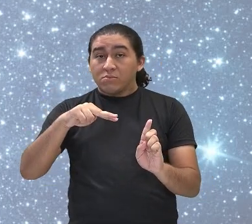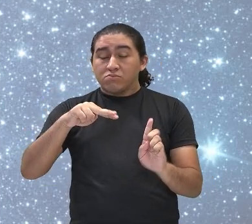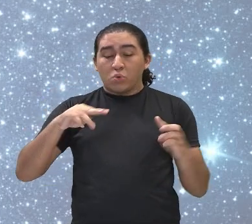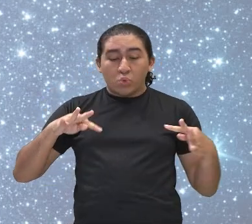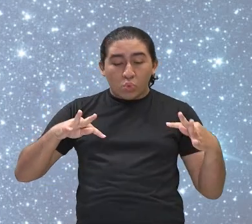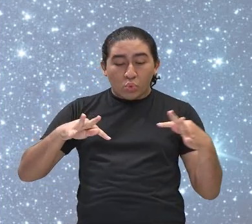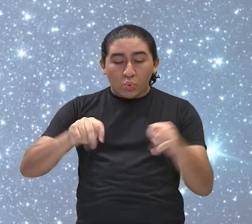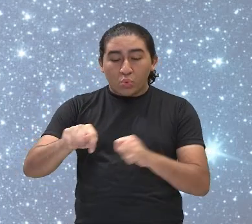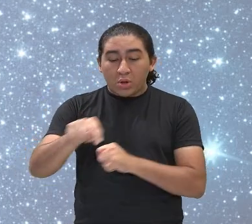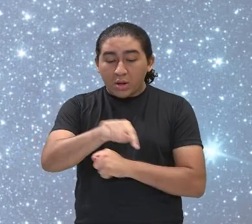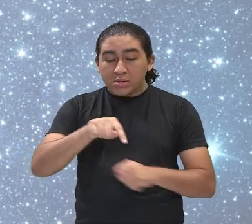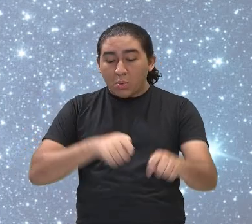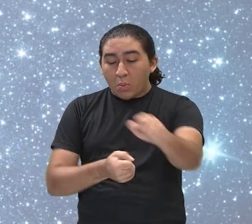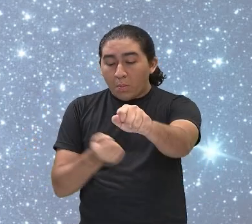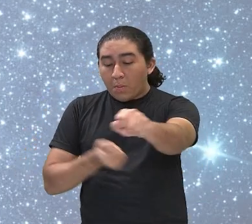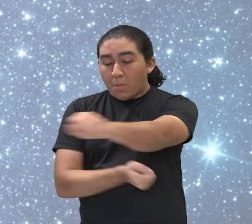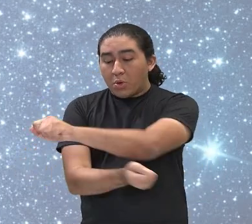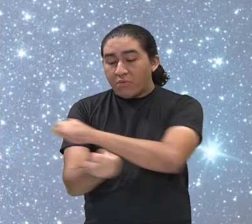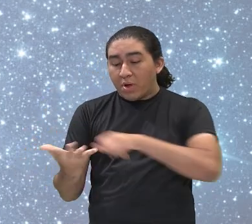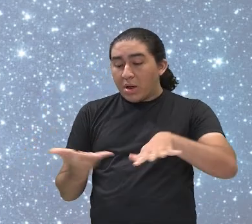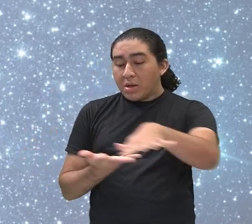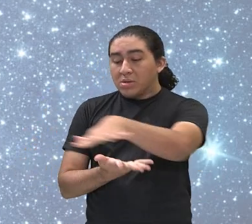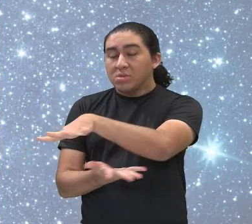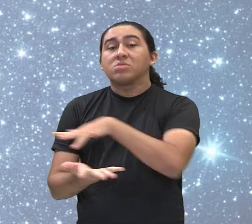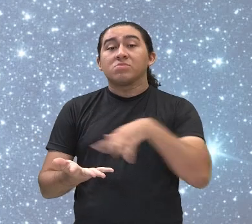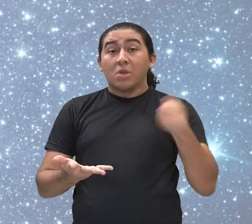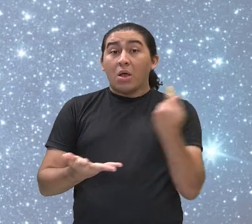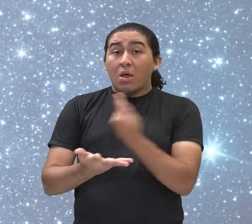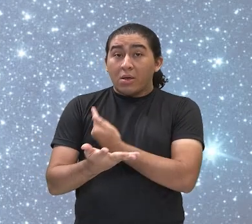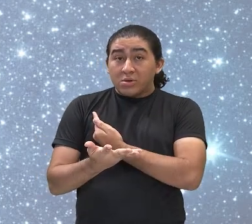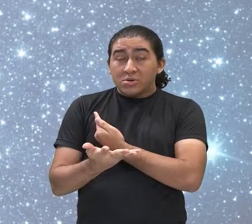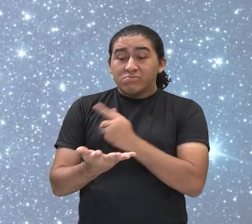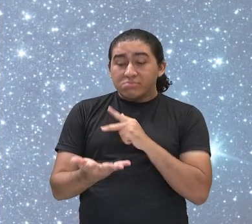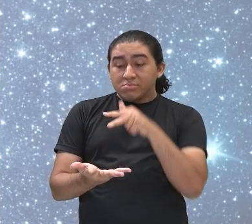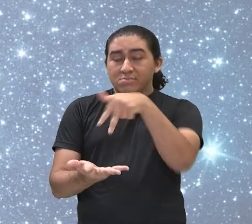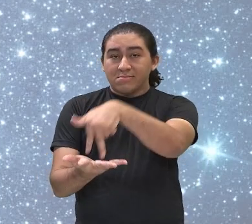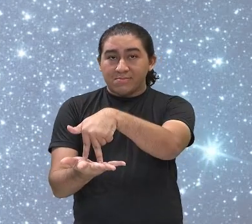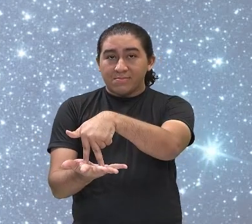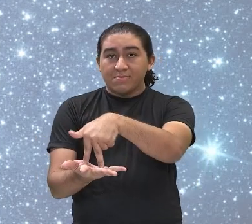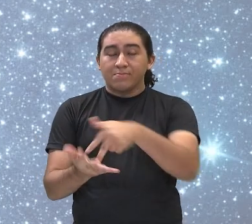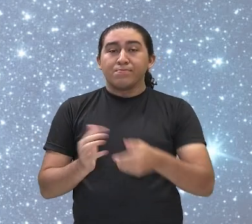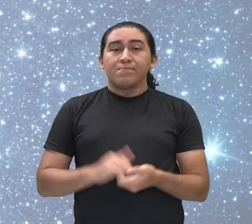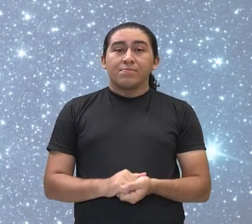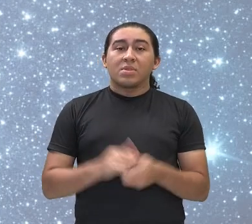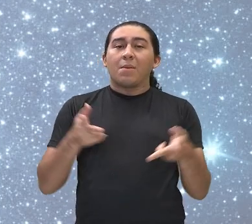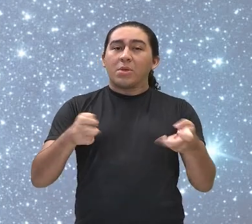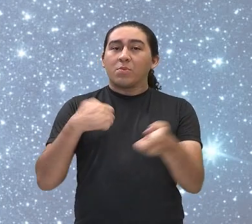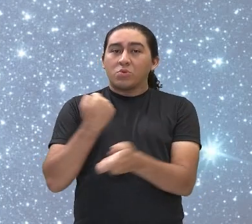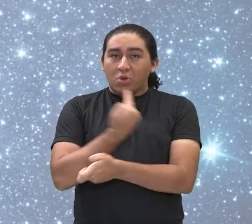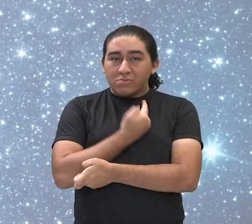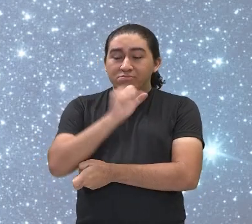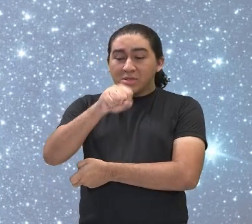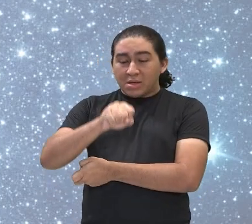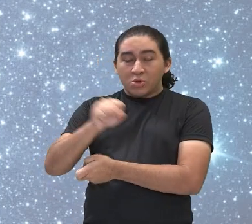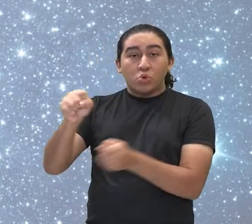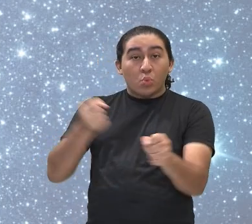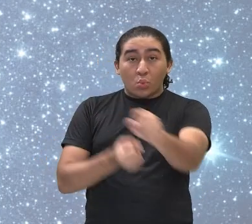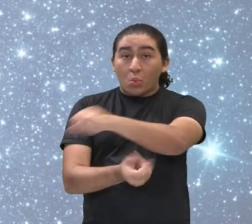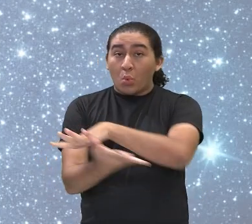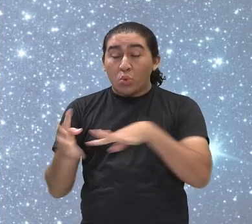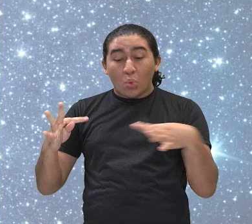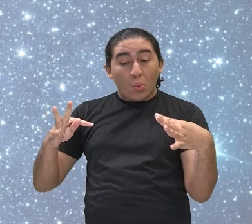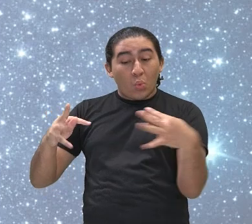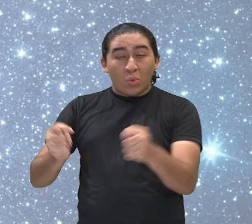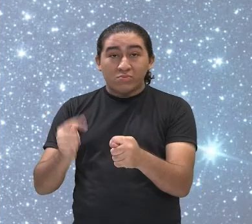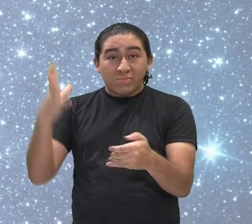tudo é o quê? Nós mesmos. Então, é perceber que nós somos parte do todo e o